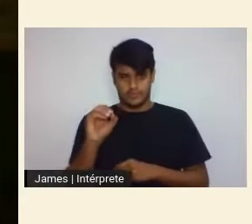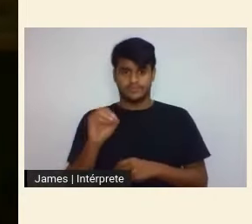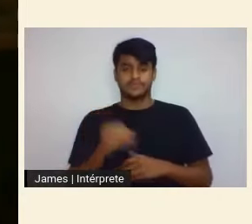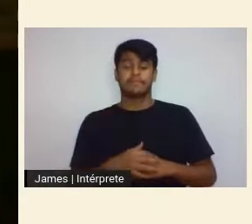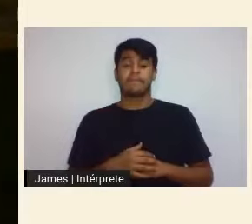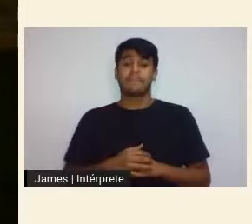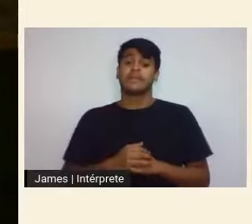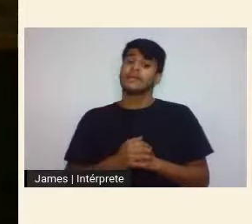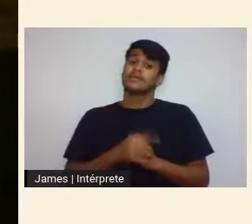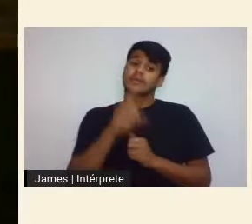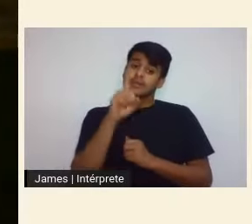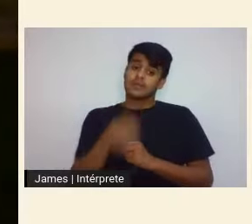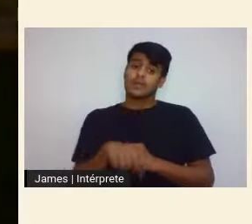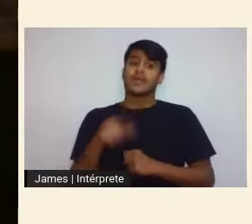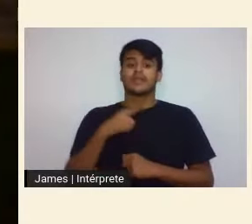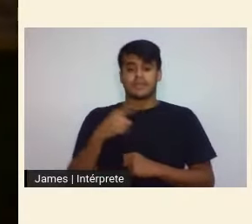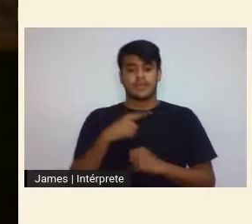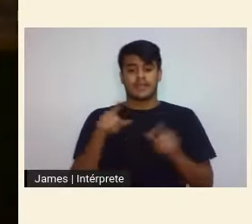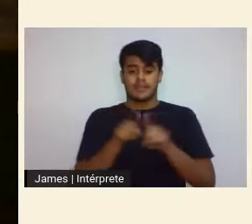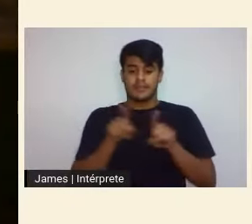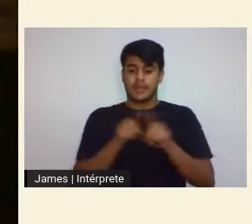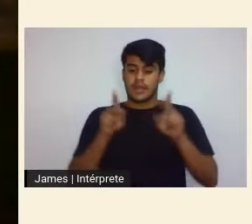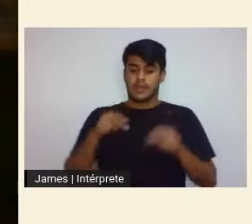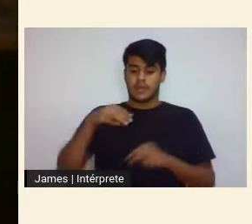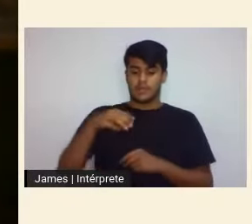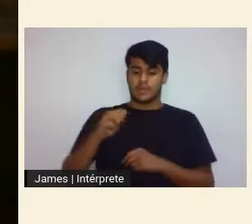Como acontece com Macunaíma,